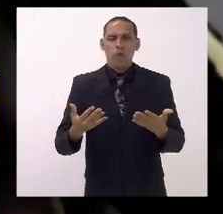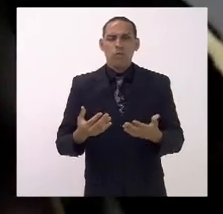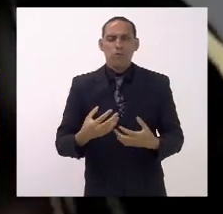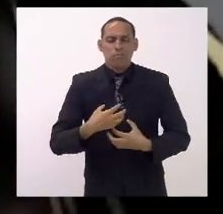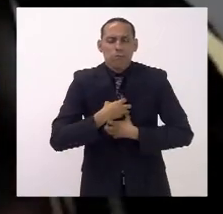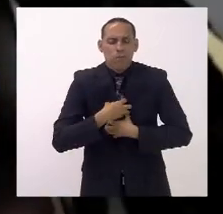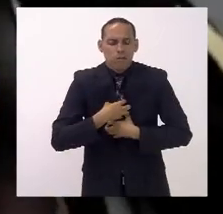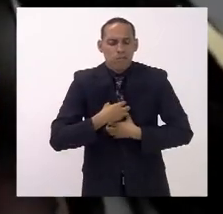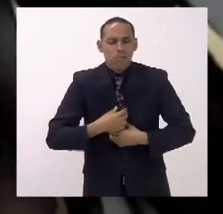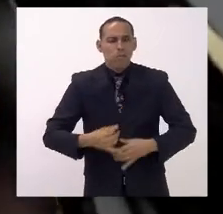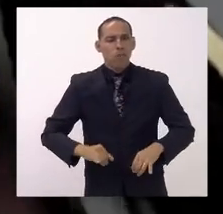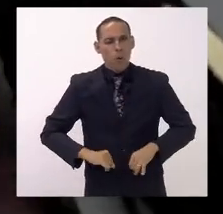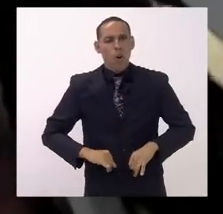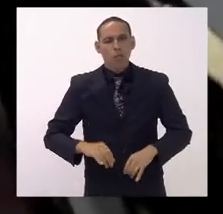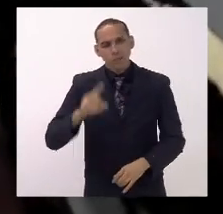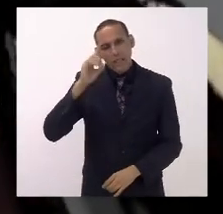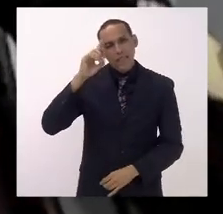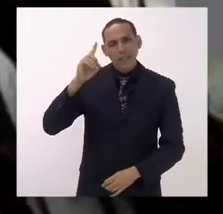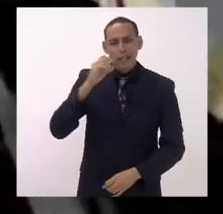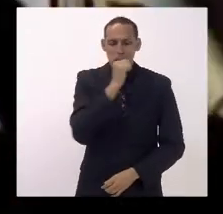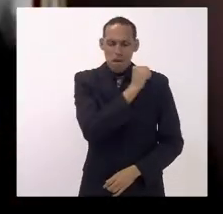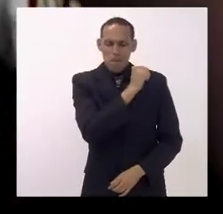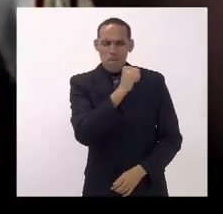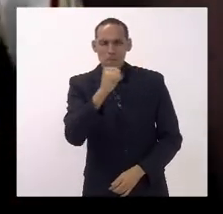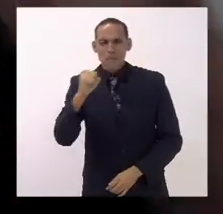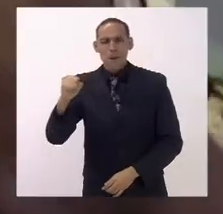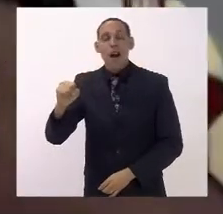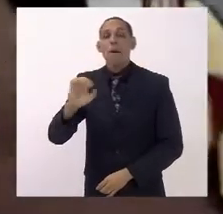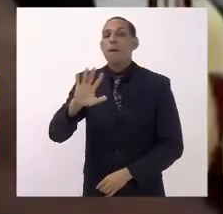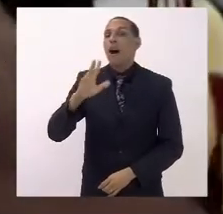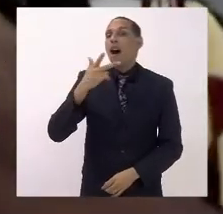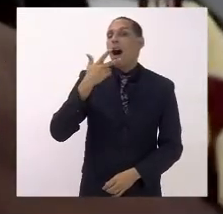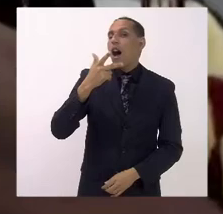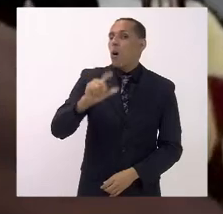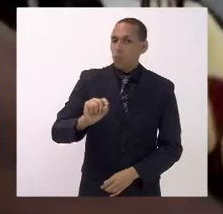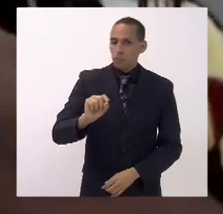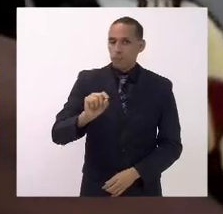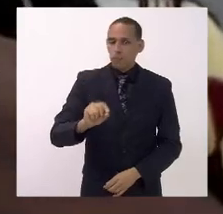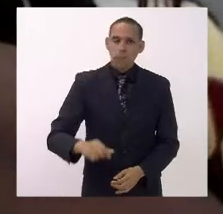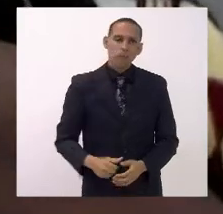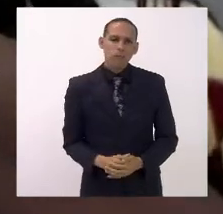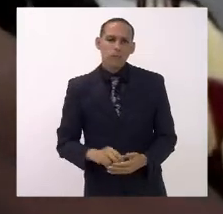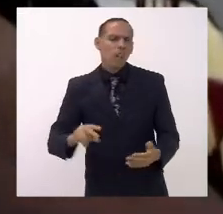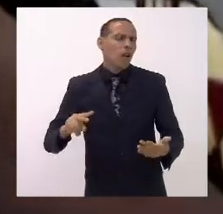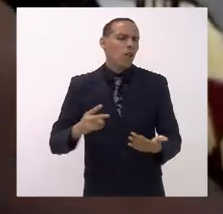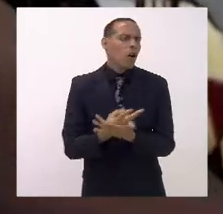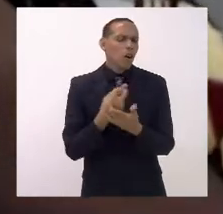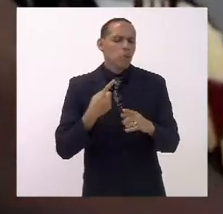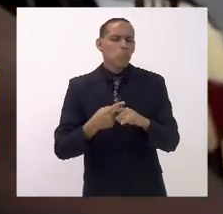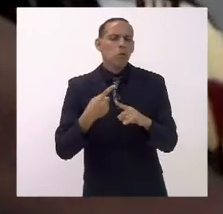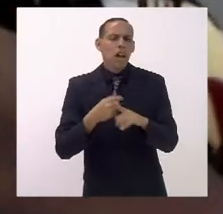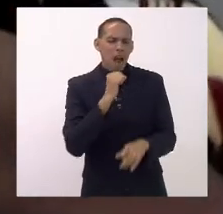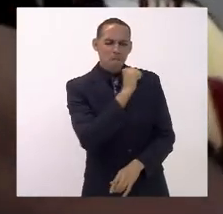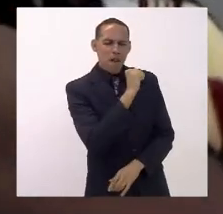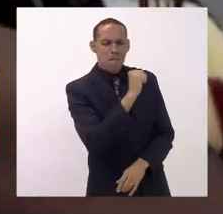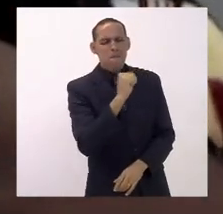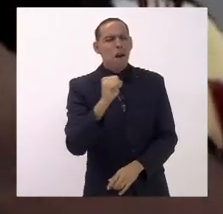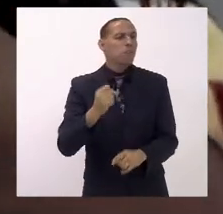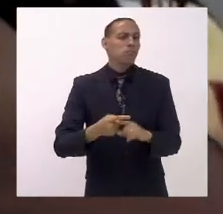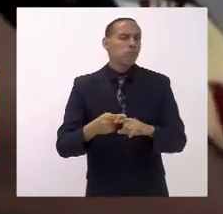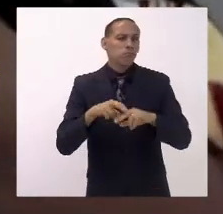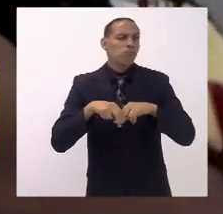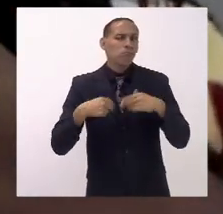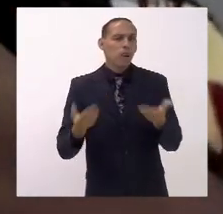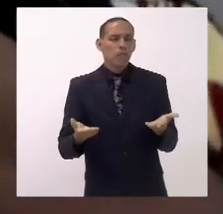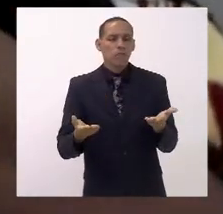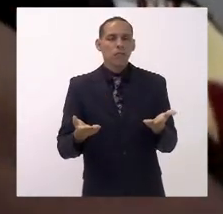naquele dia, né, do massacre, mas falar que o que ocasionou esse massacre foi um